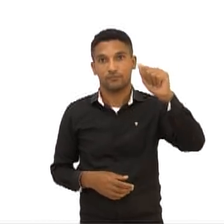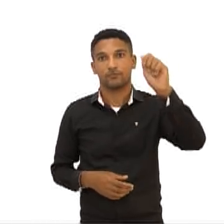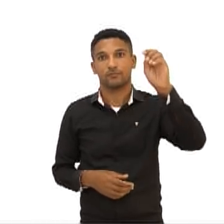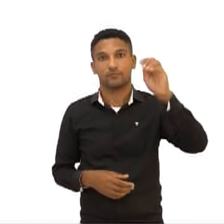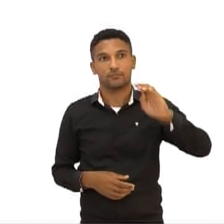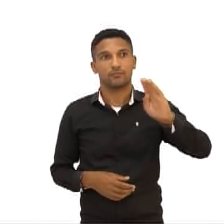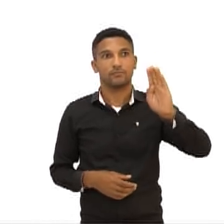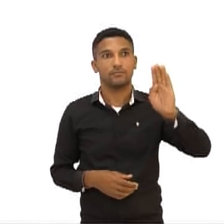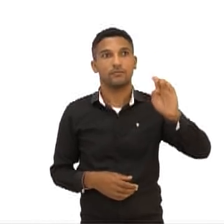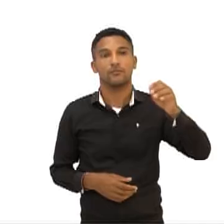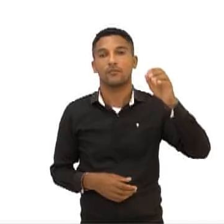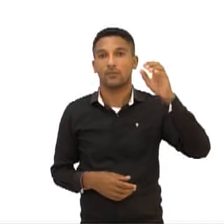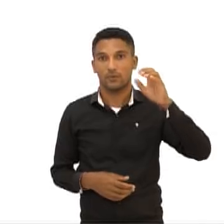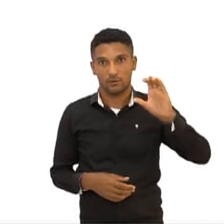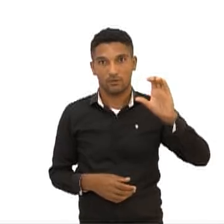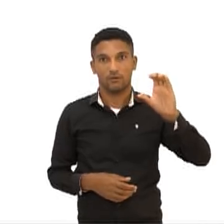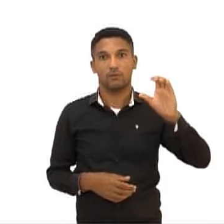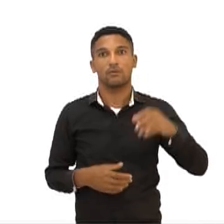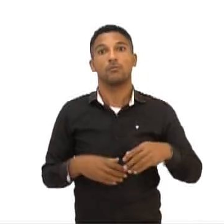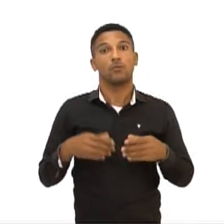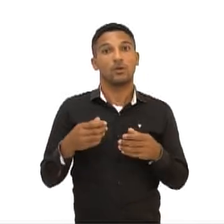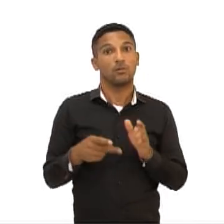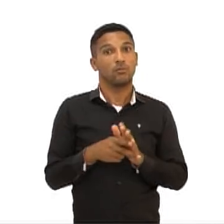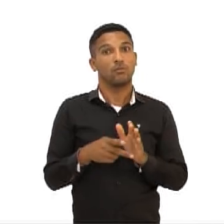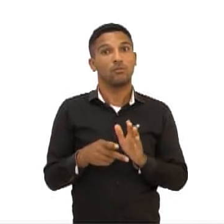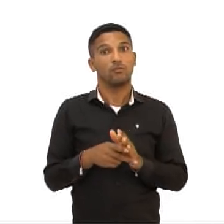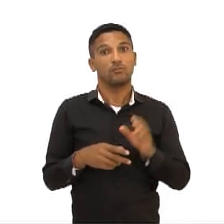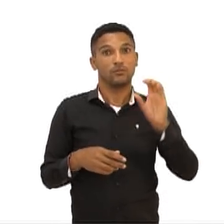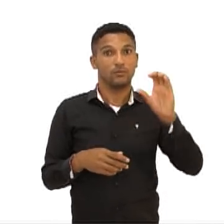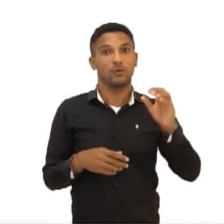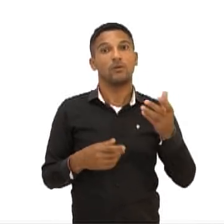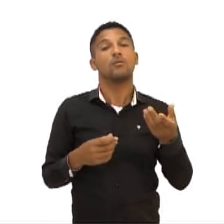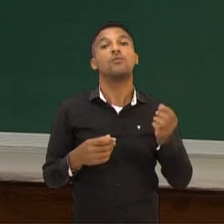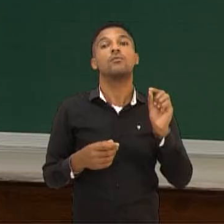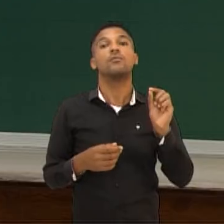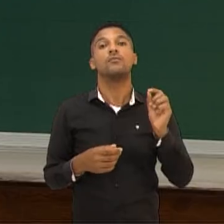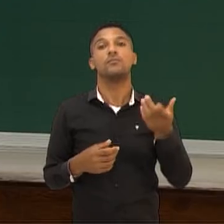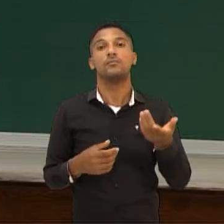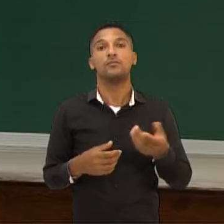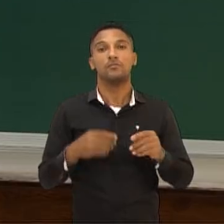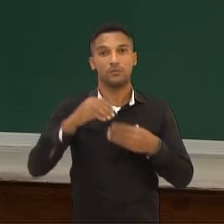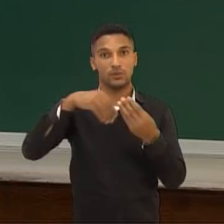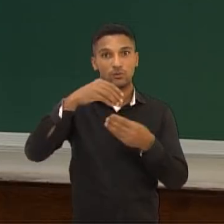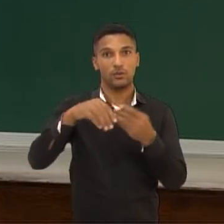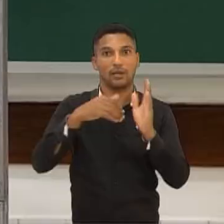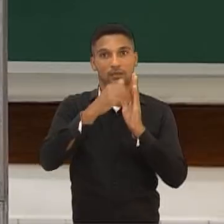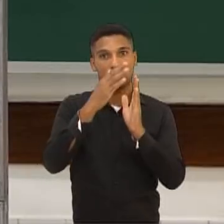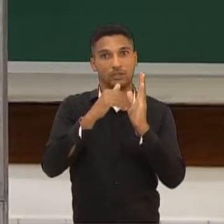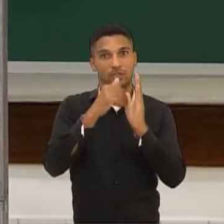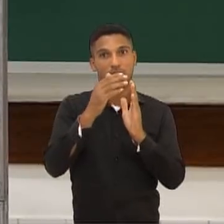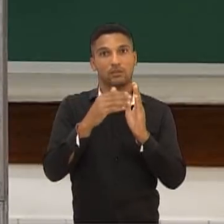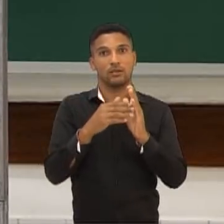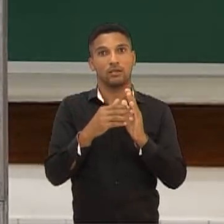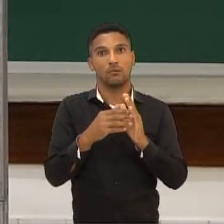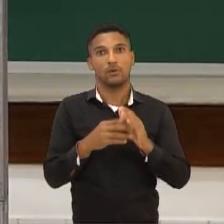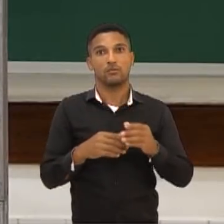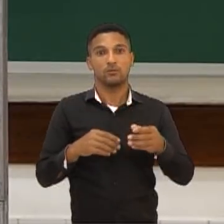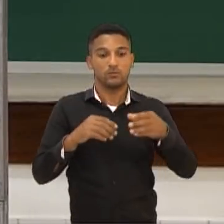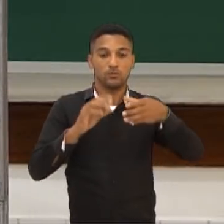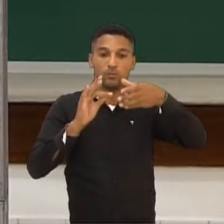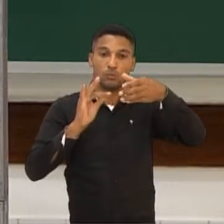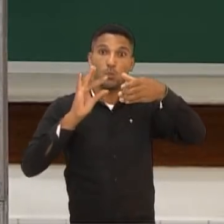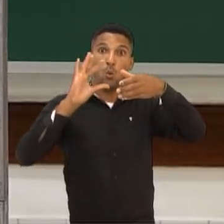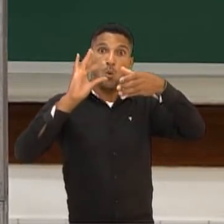para diluir a tinta ou controlar a sua consistência. E aí? Qual a